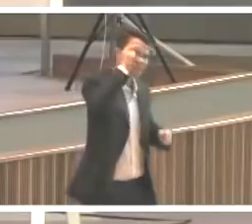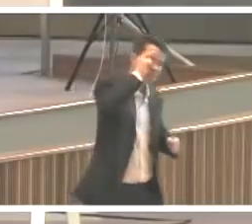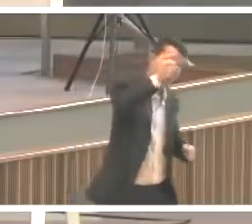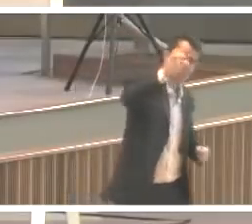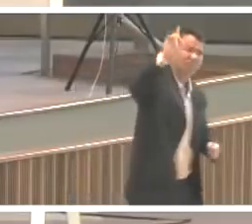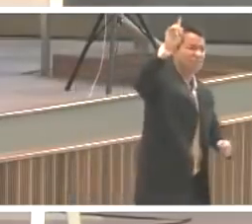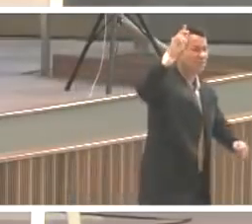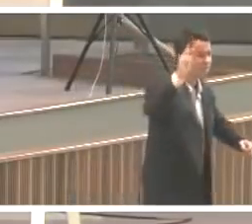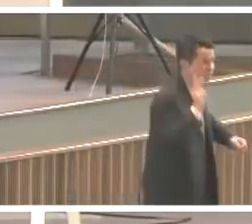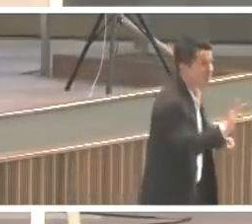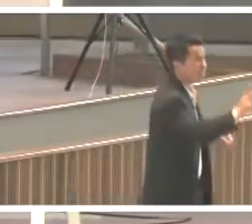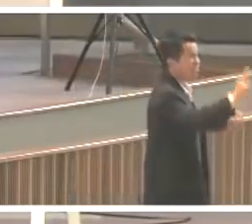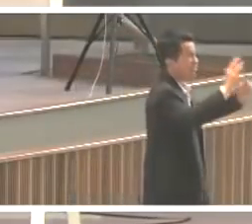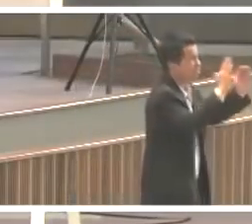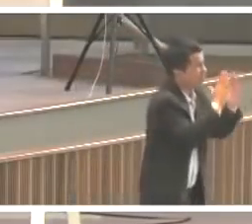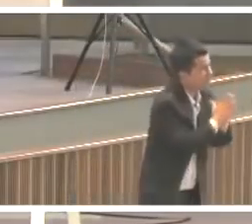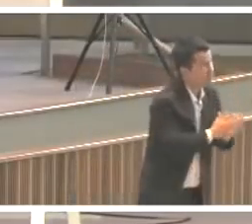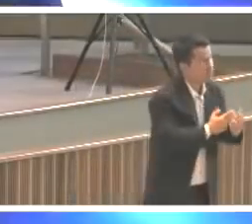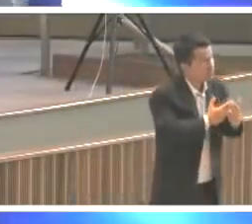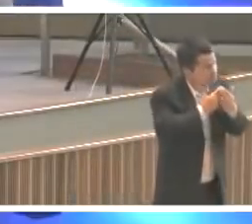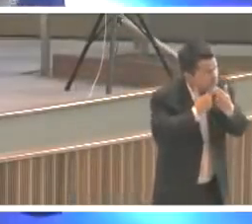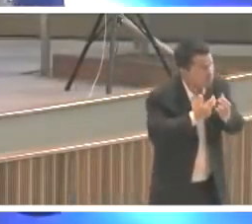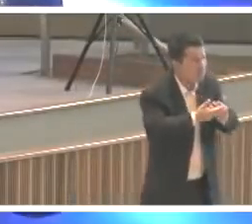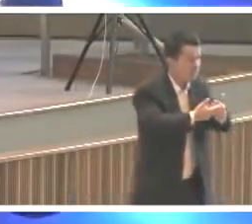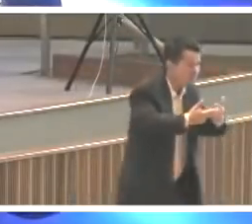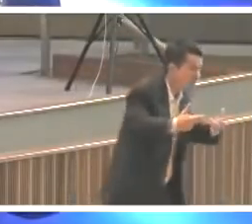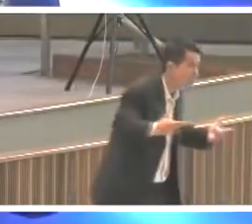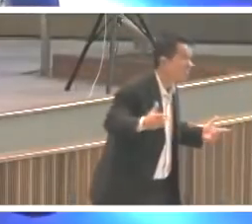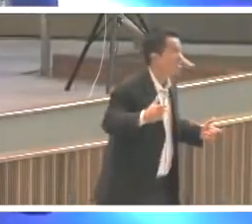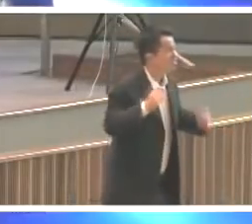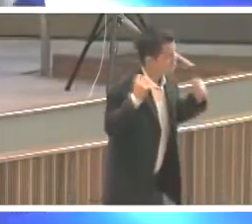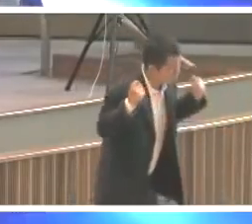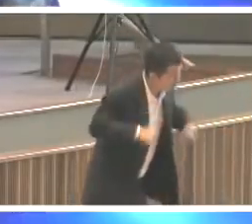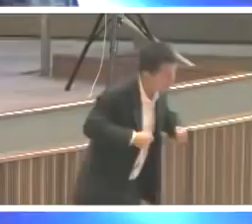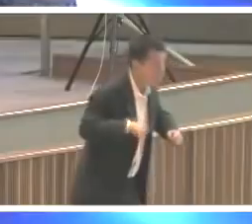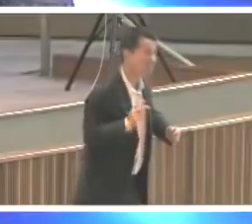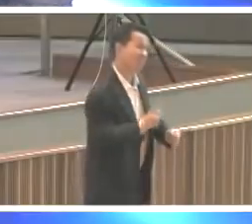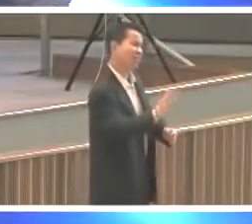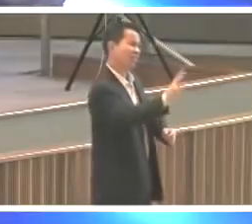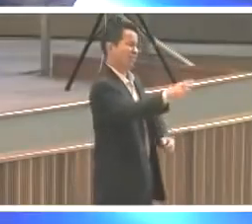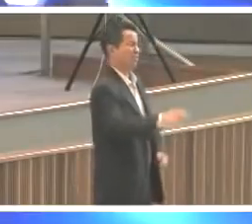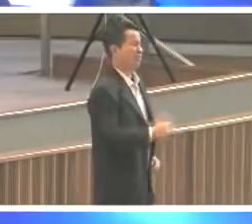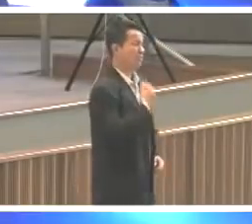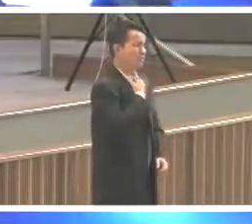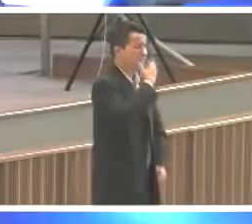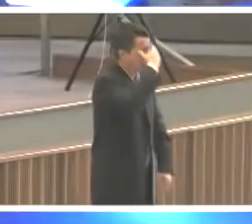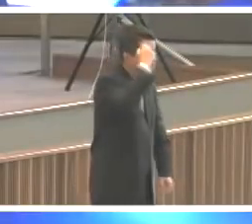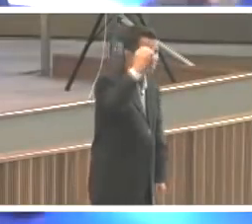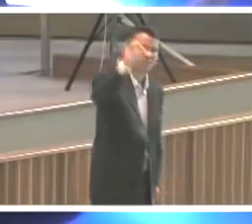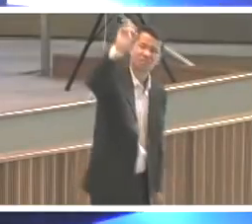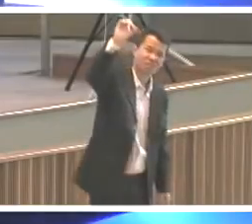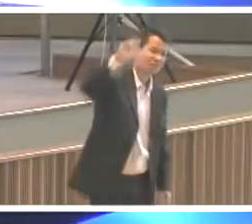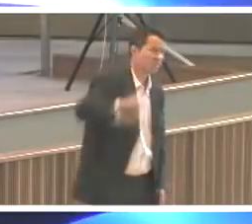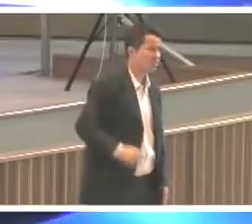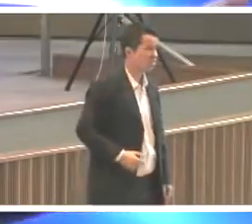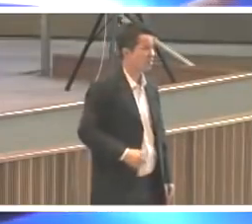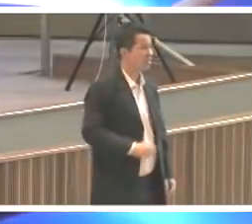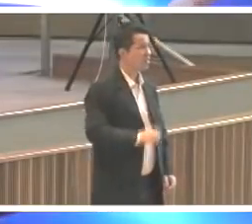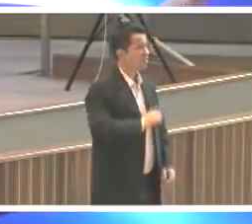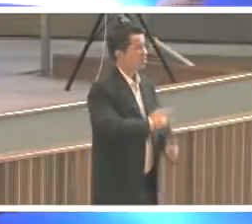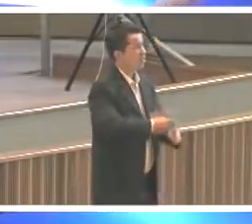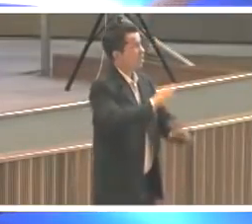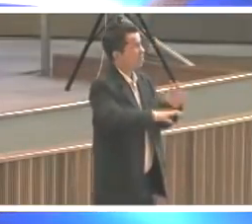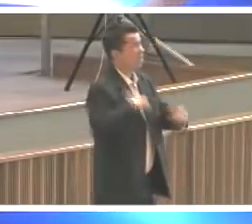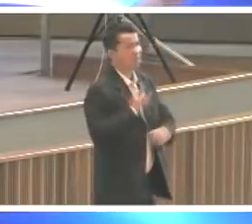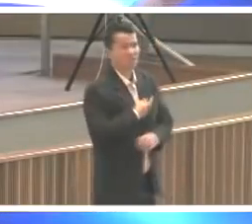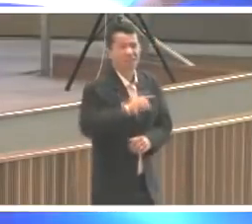Deus, a resposta de oração, e diz, Deus ouviu, não é? Mas a gente não entende por que Deus está mexendo nessas áreas